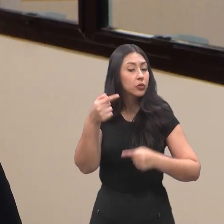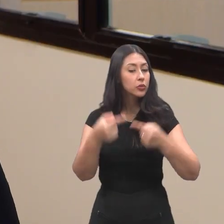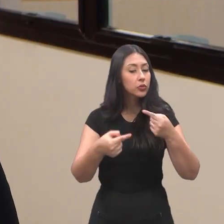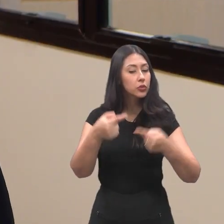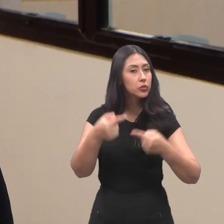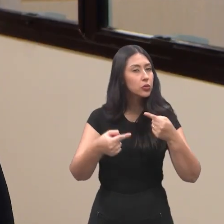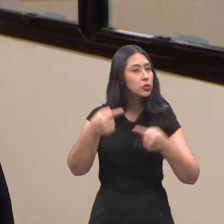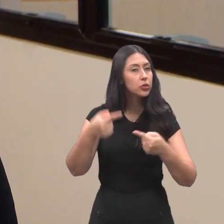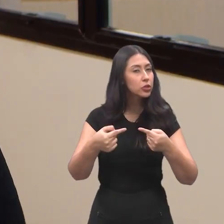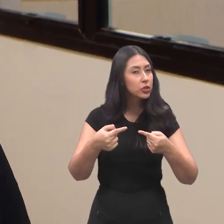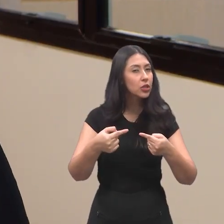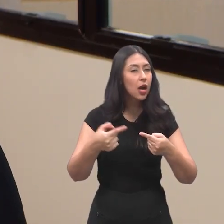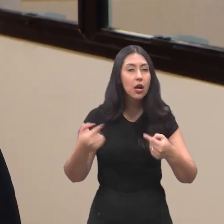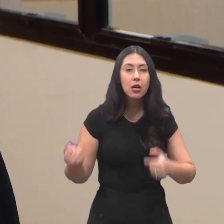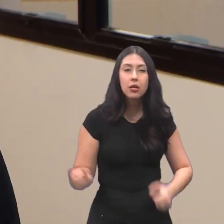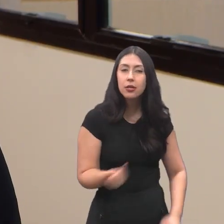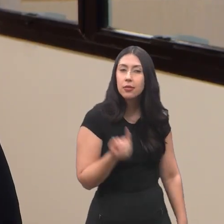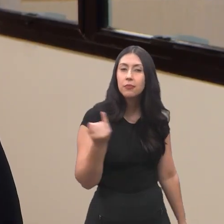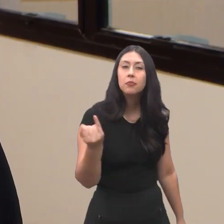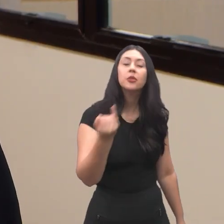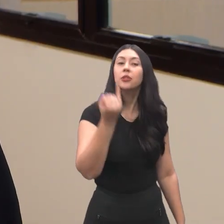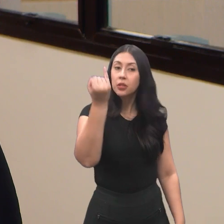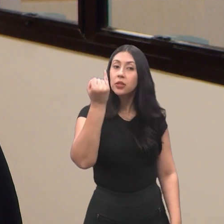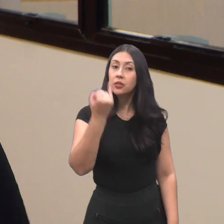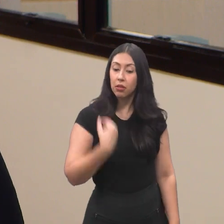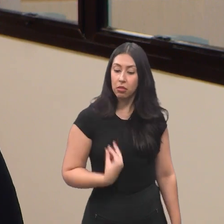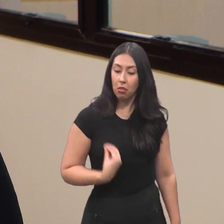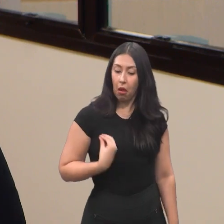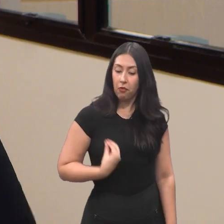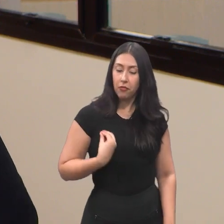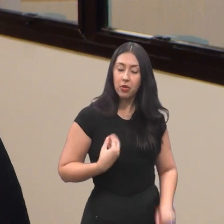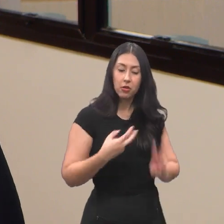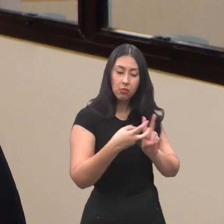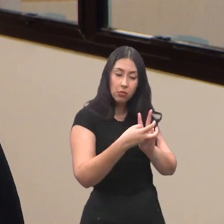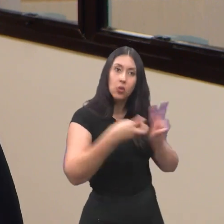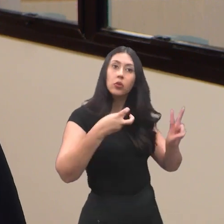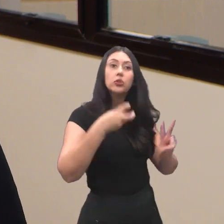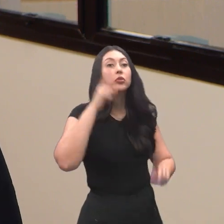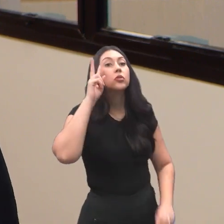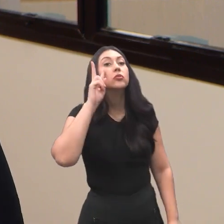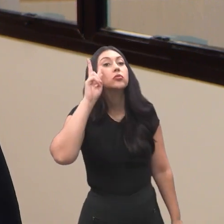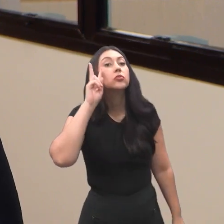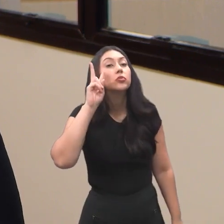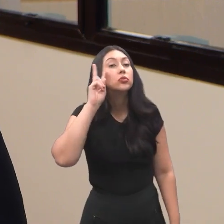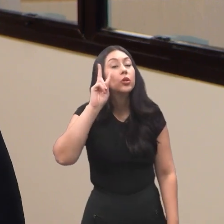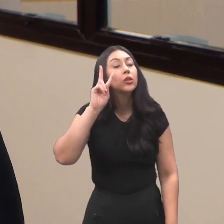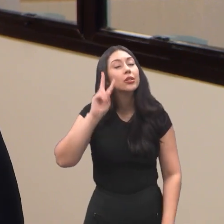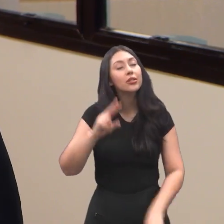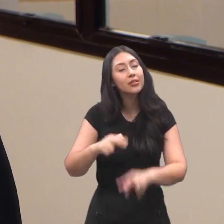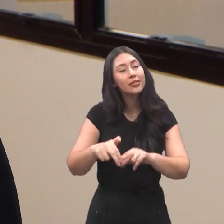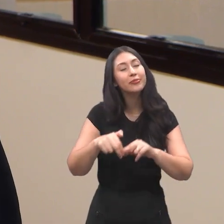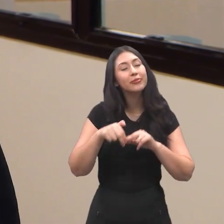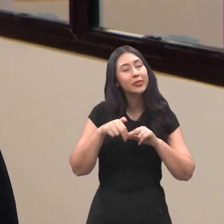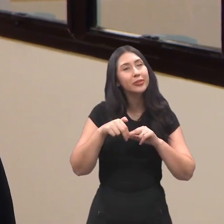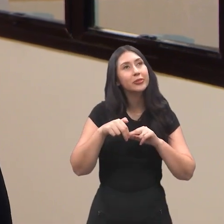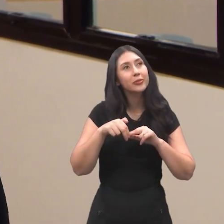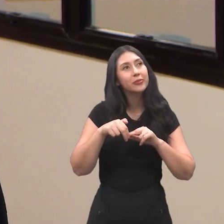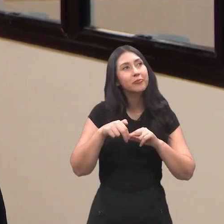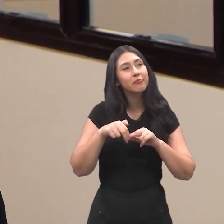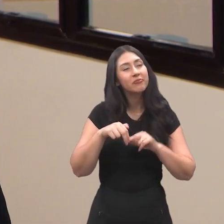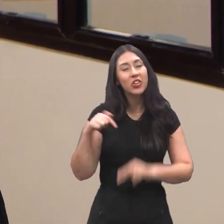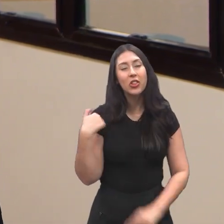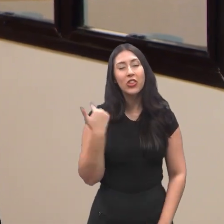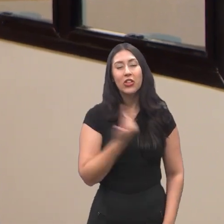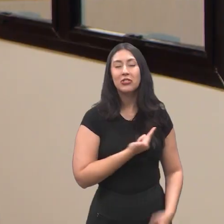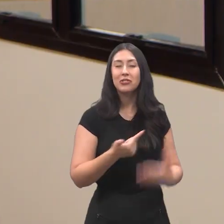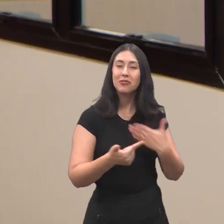é discutir a data, da importância deles no mundo, a história. E, por isso, acho